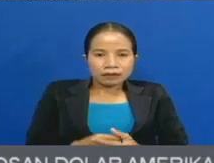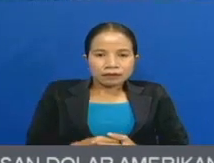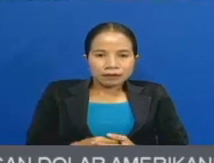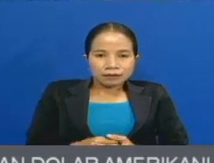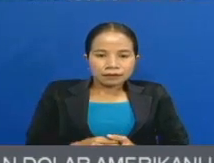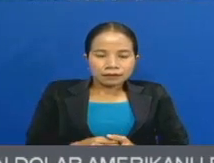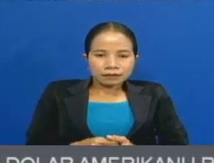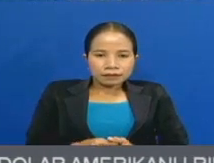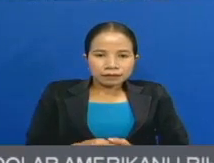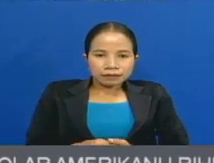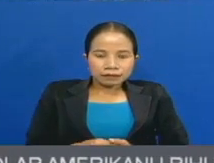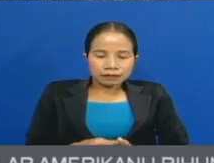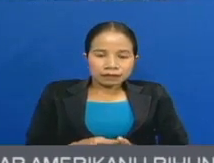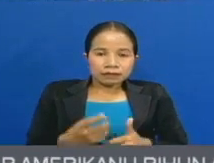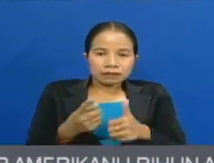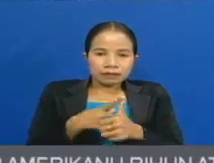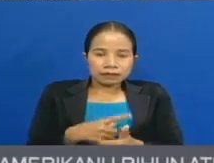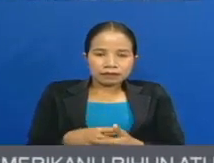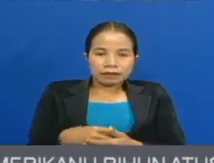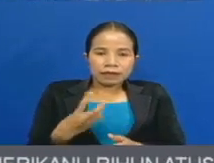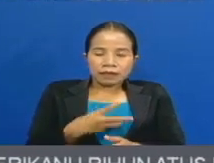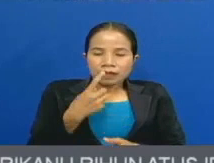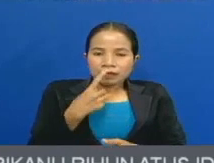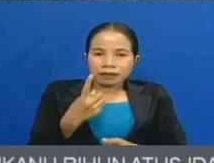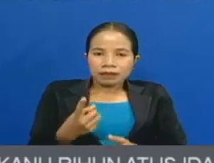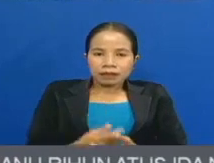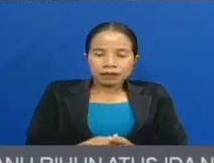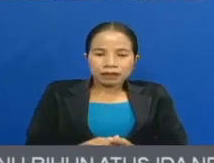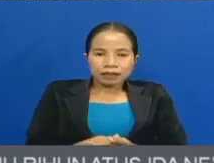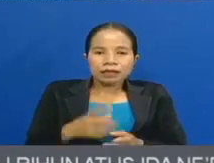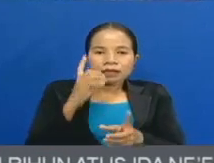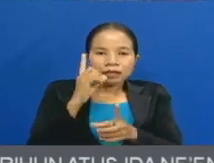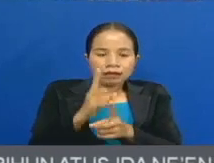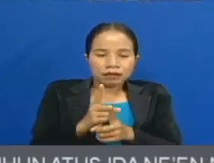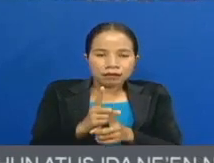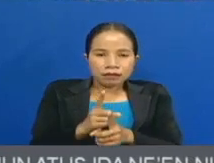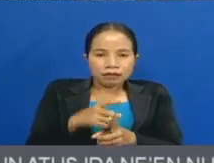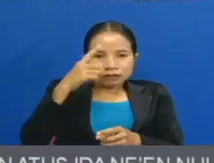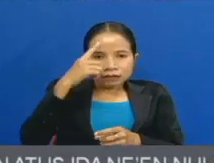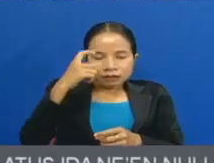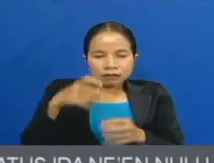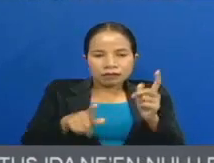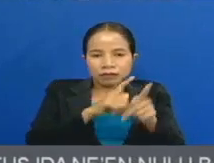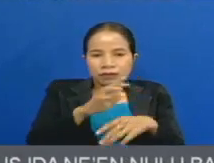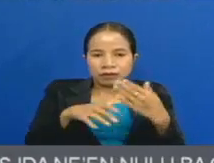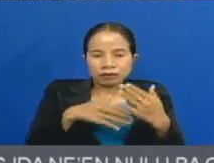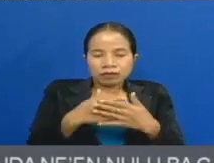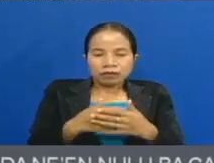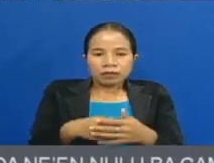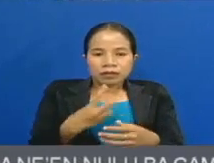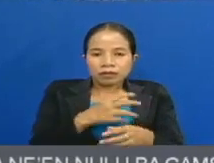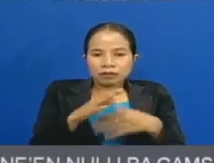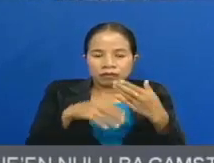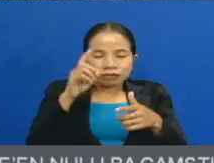Great Sunrise. Primeiro, o cara tem que atacar, nem clarifica a população toma que está roto. Para ir